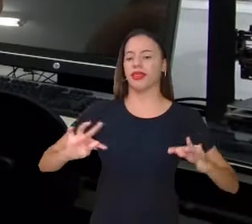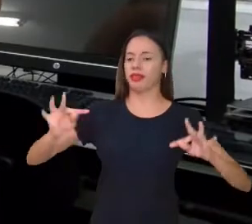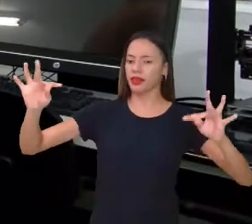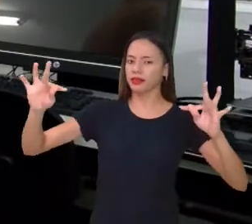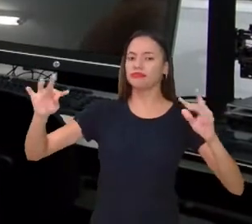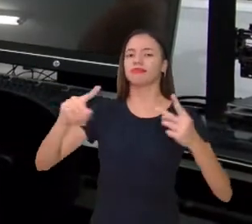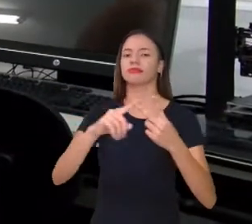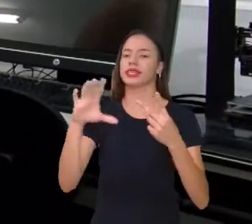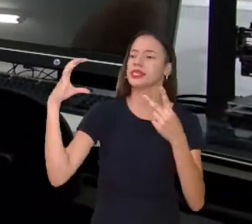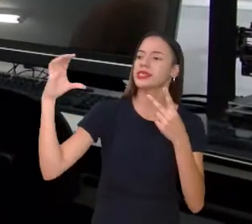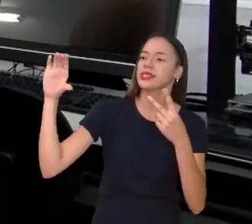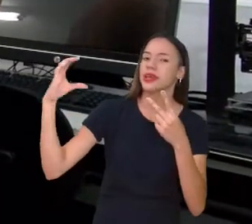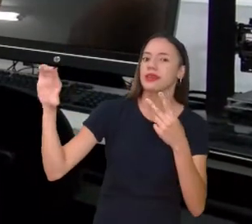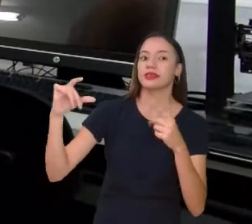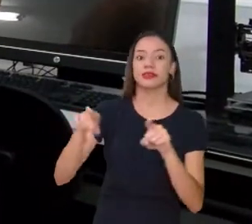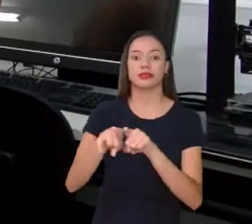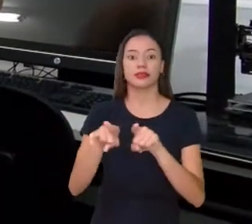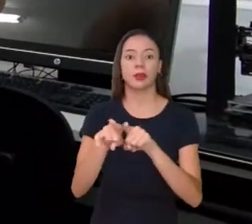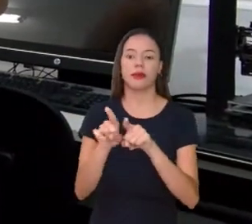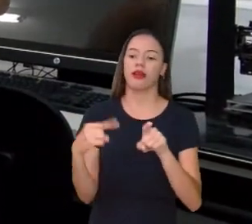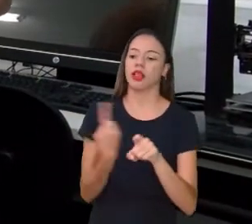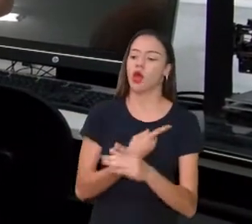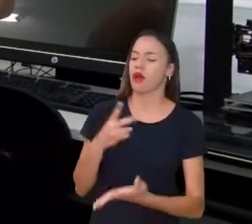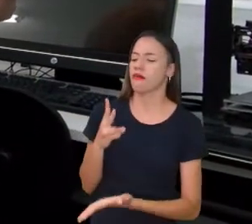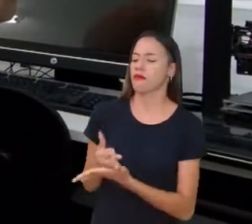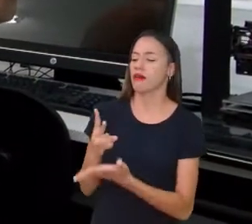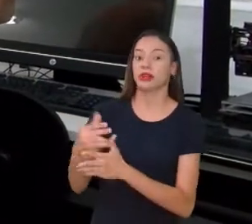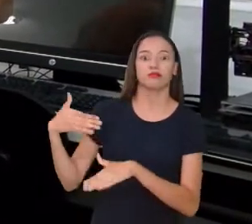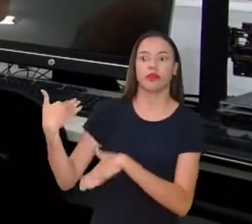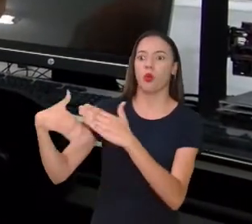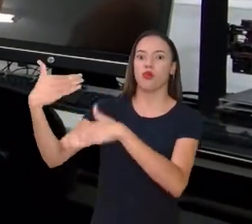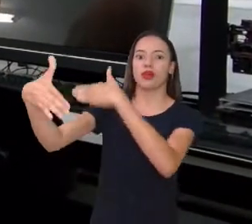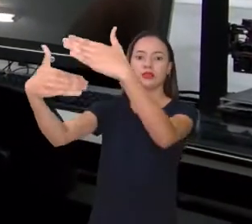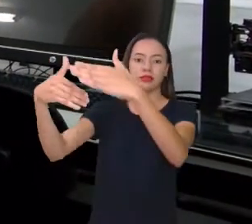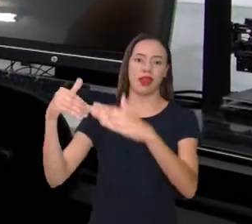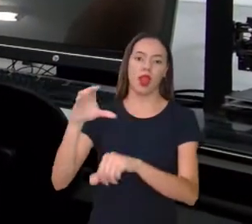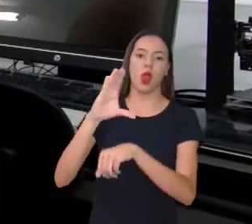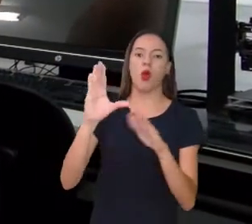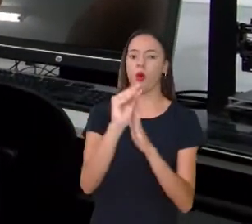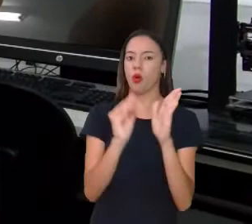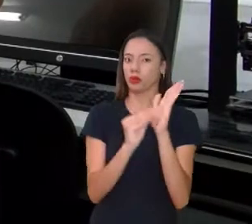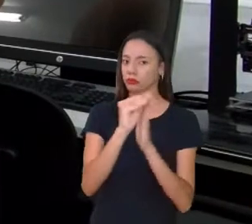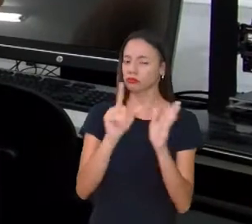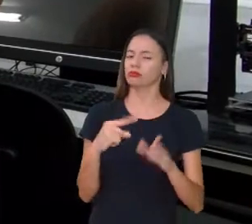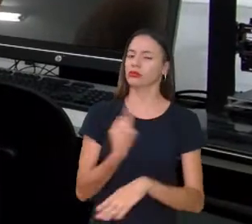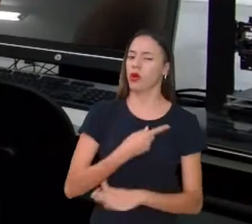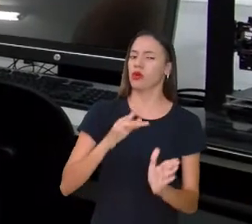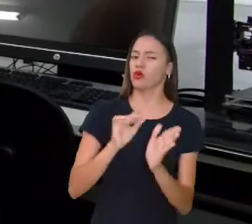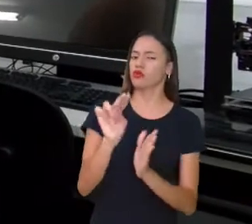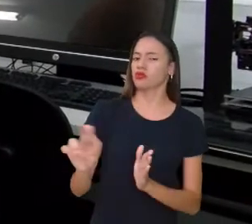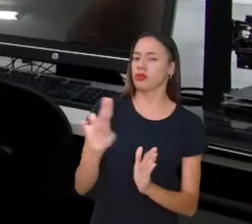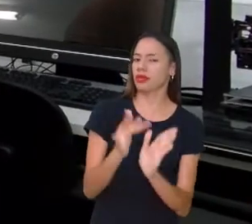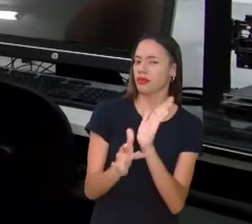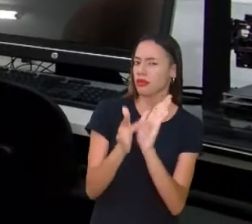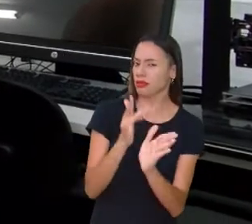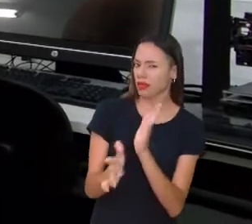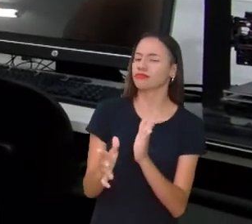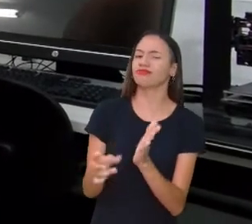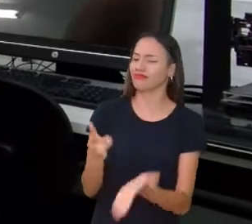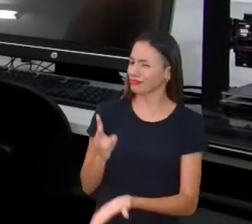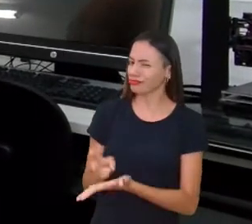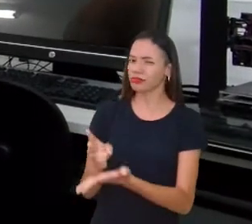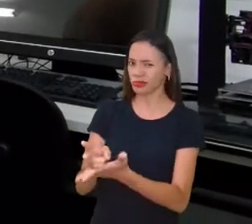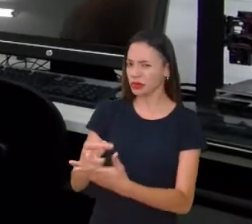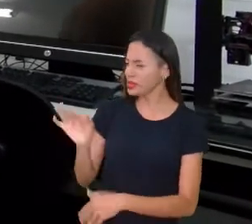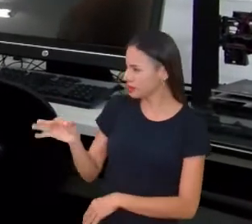de ciência, mas a gente vai avançar no nosso conteúdo. A gente usa o digital bastante, não é, Tiago? O tempo todo a